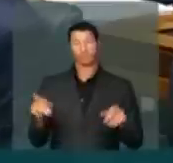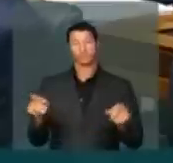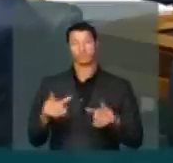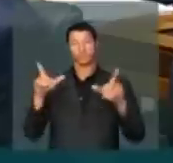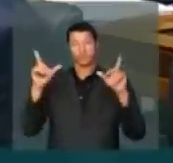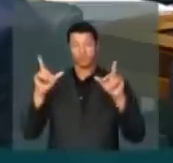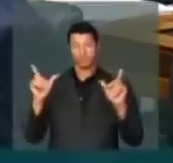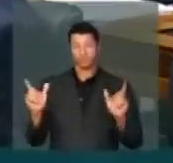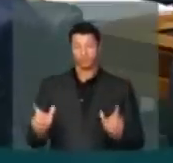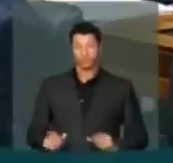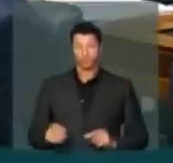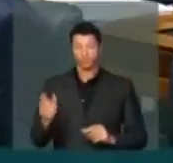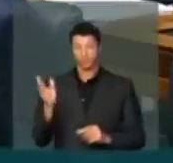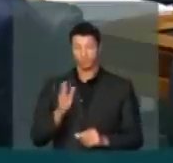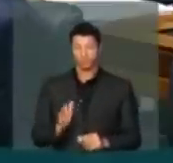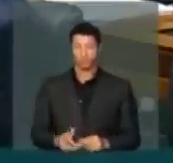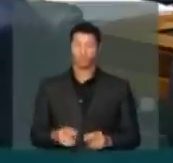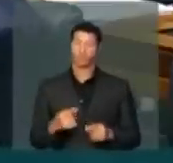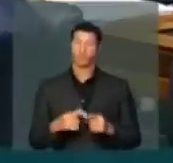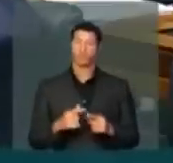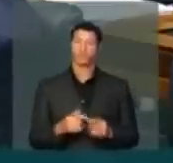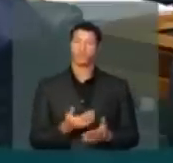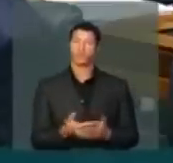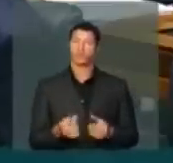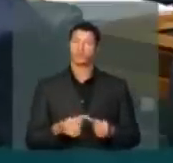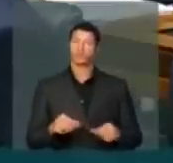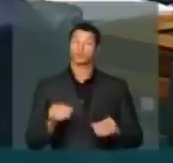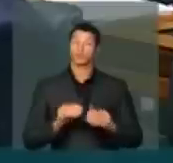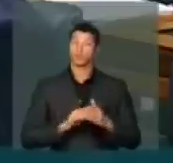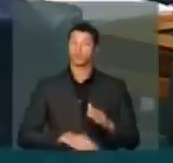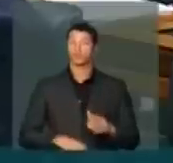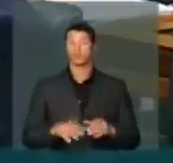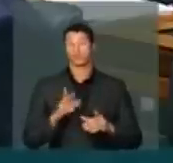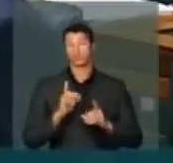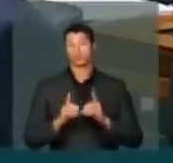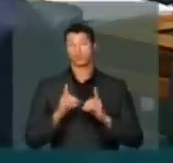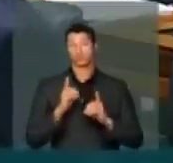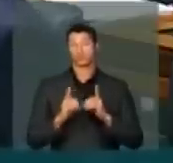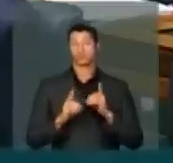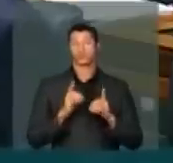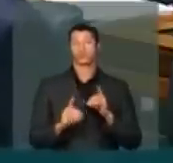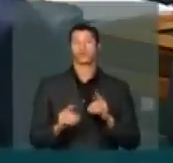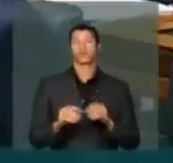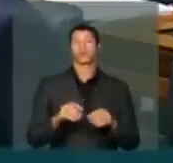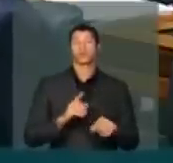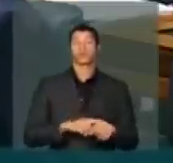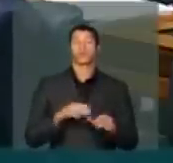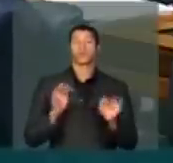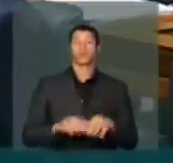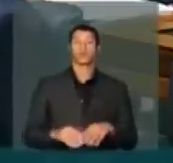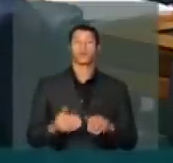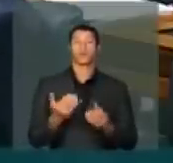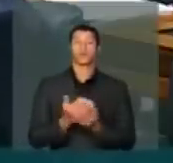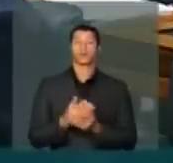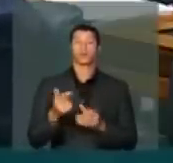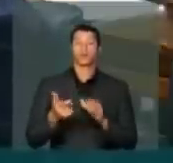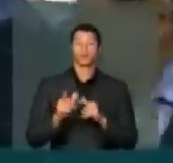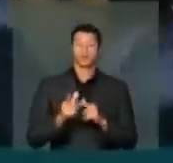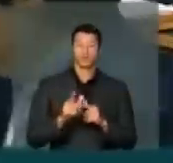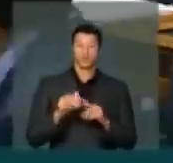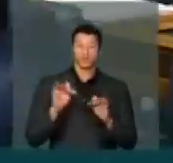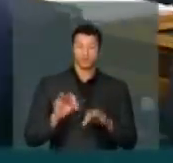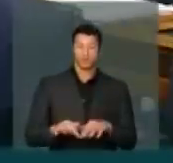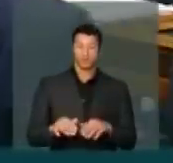para valer o parlamento, porque nós estamos abdicando de debater o instante final do processo legislativo. O